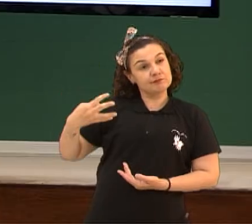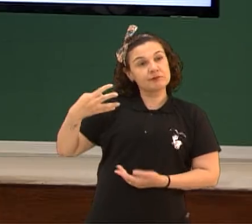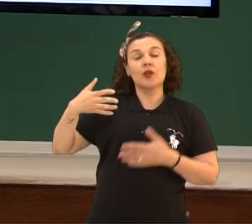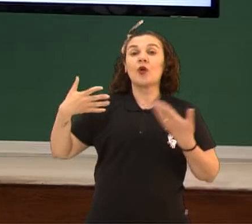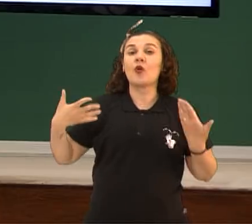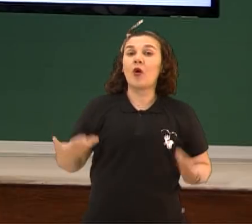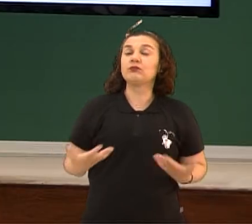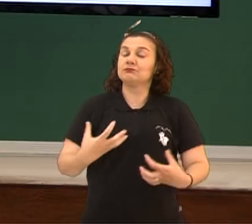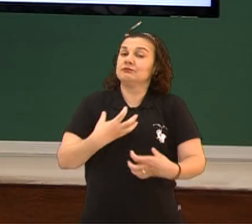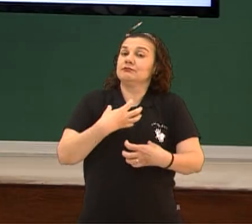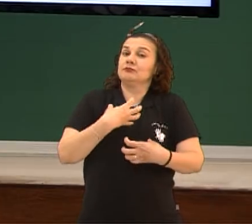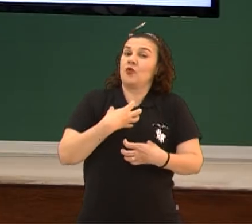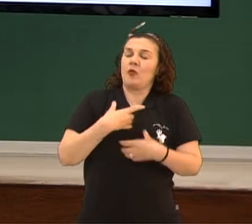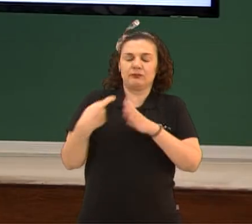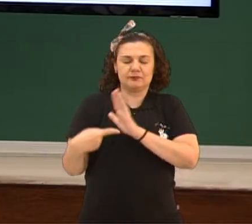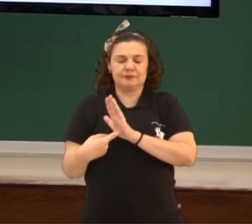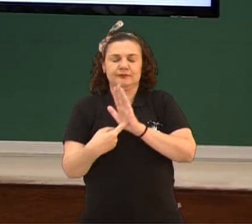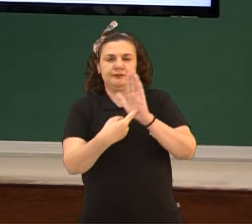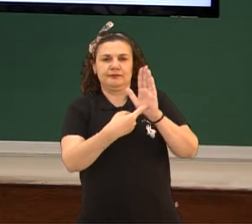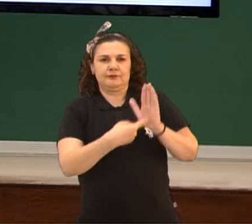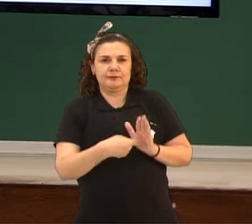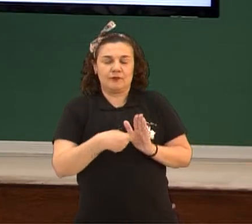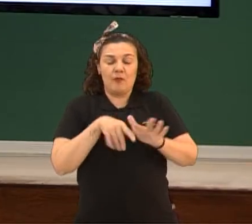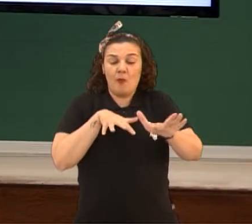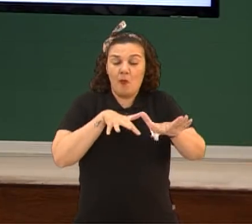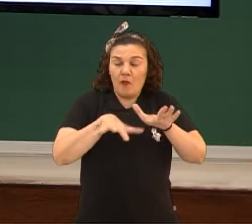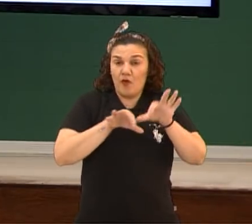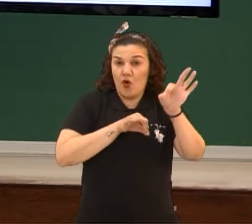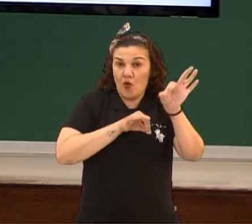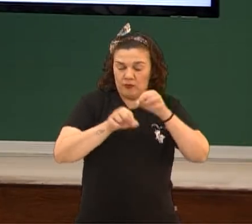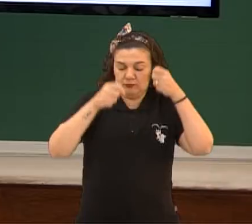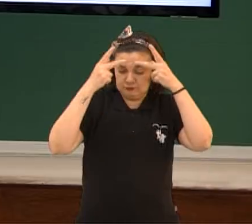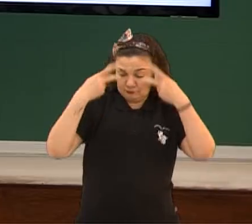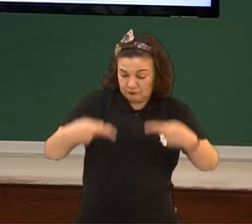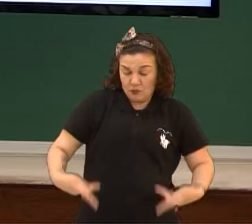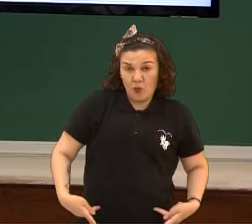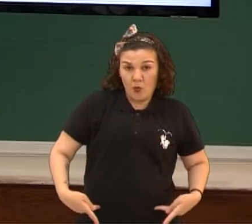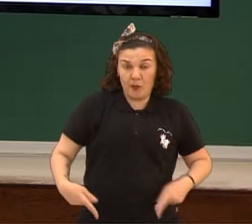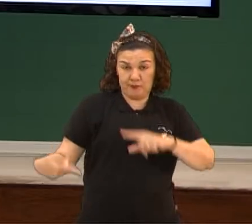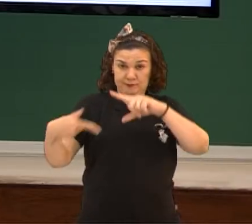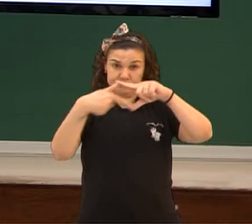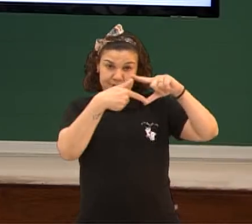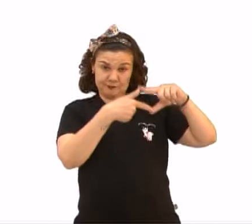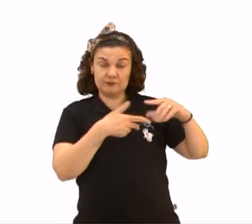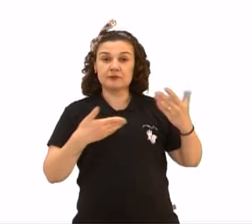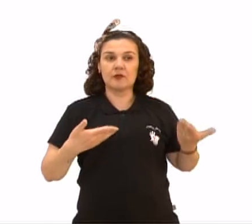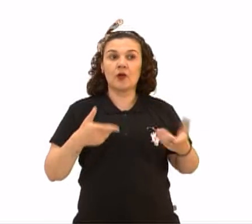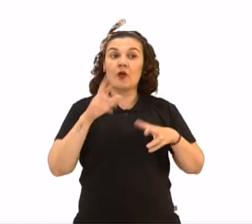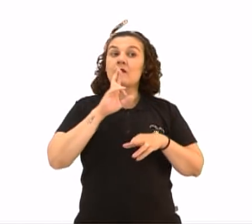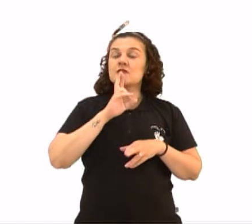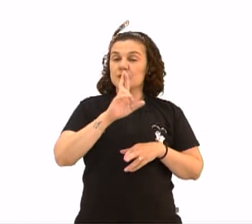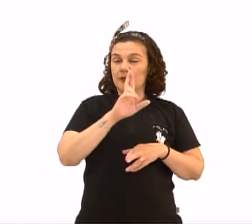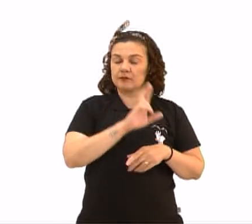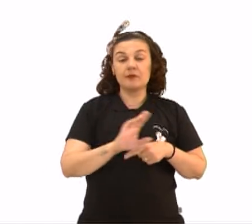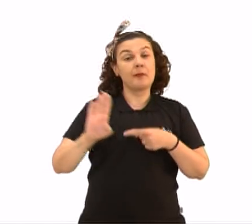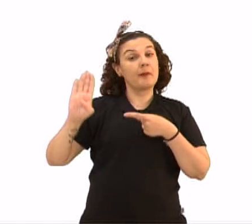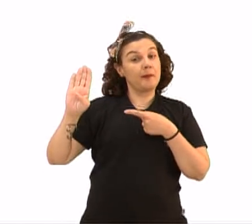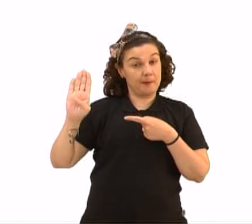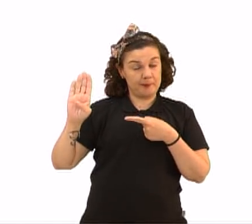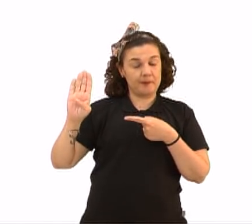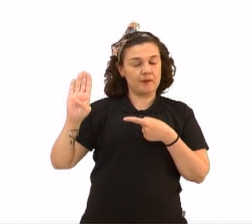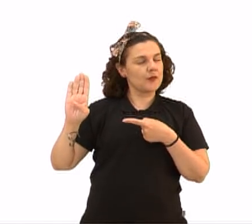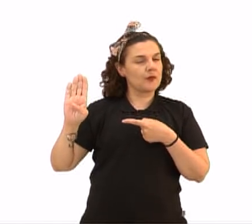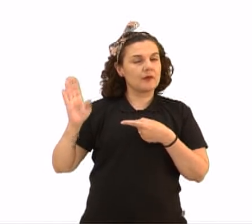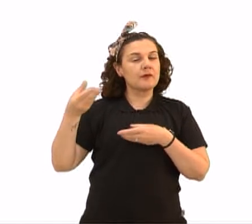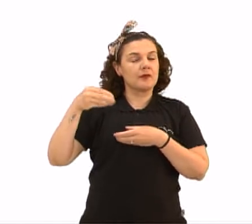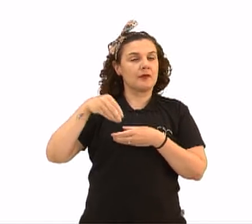De que maneira pode ser retratado o movimento humano nos quadrinhos? Resposta correta, letra B. Isso mesmo,